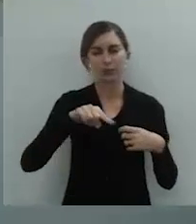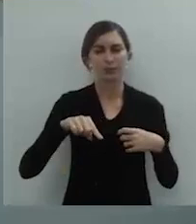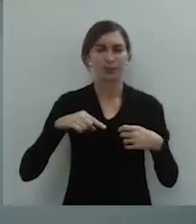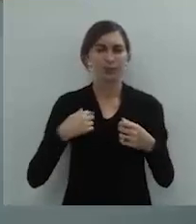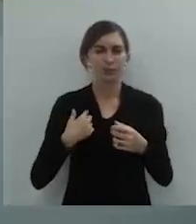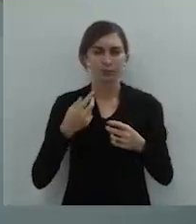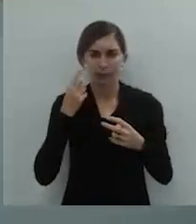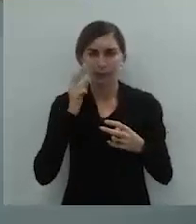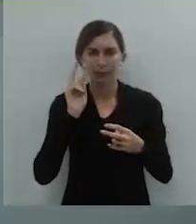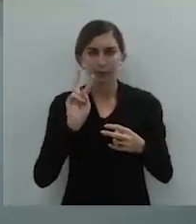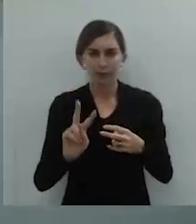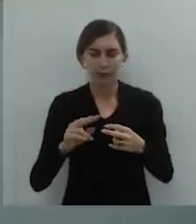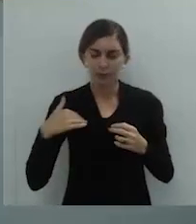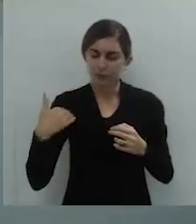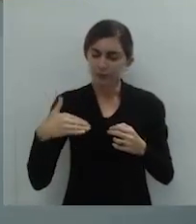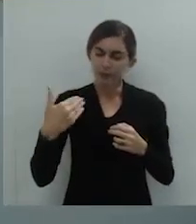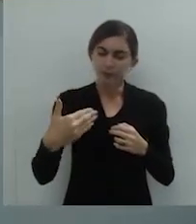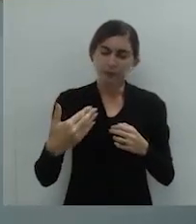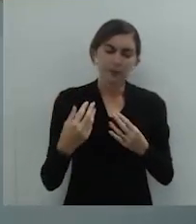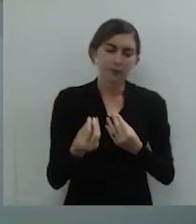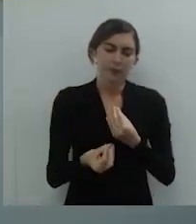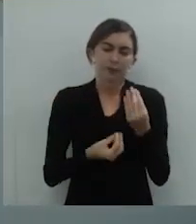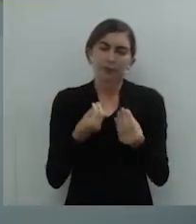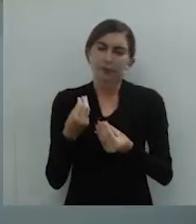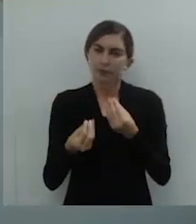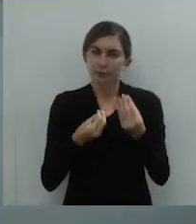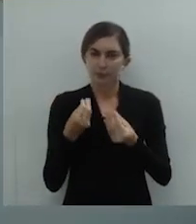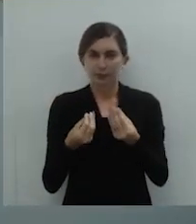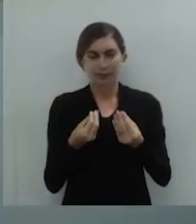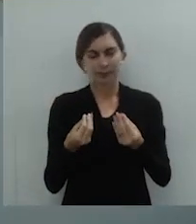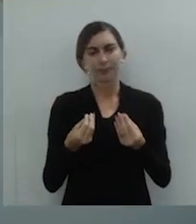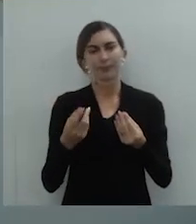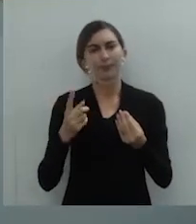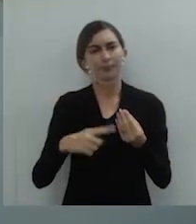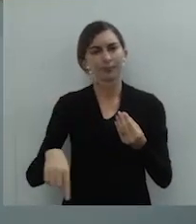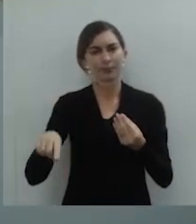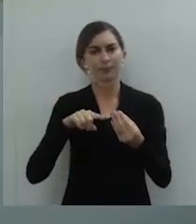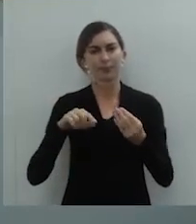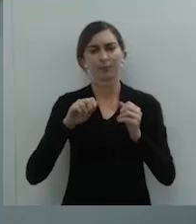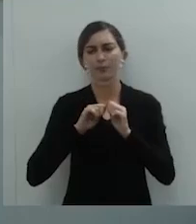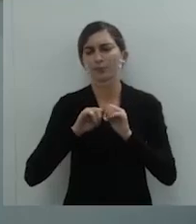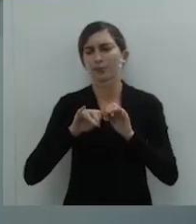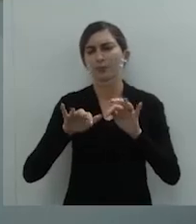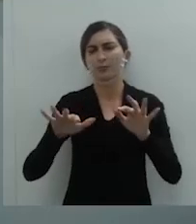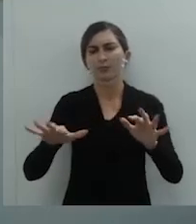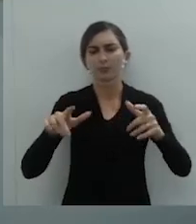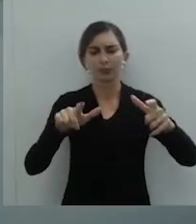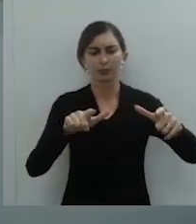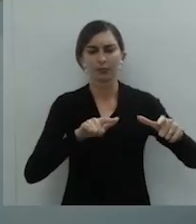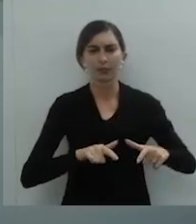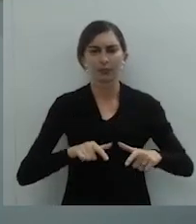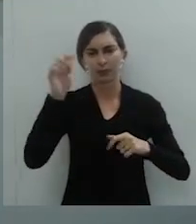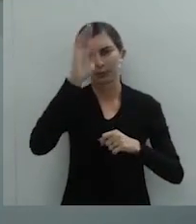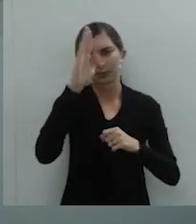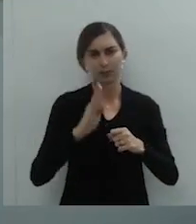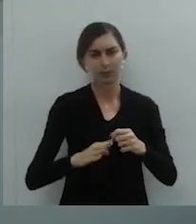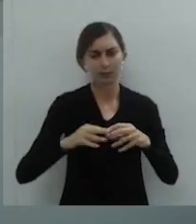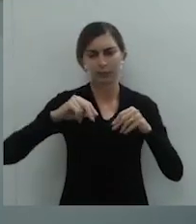vamos acompanhar a evolução da expansão no território do